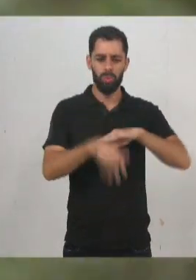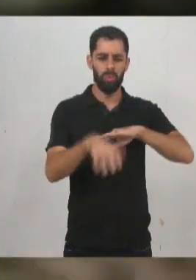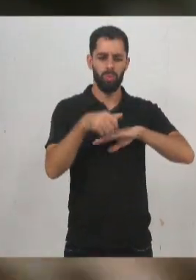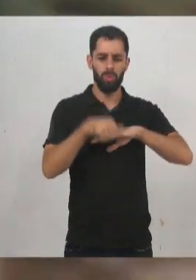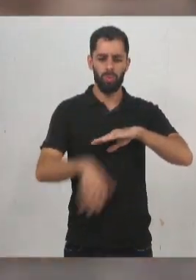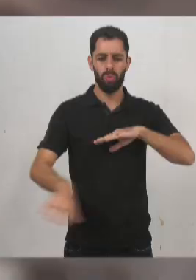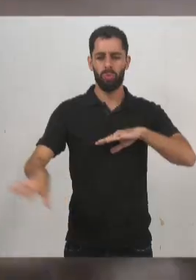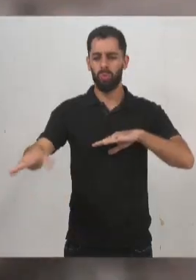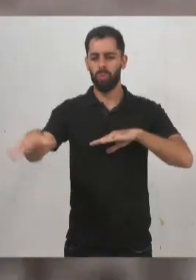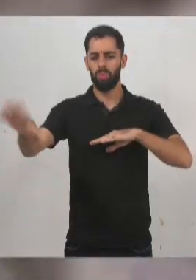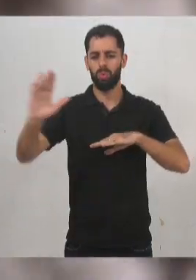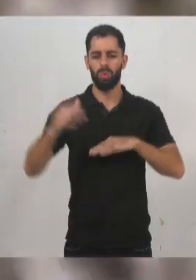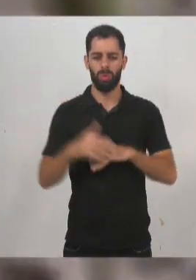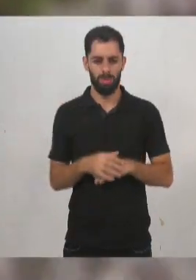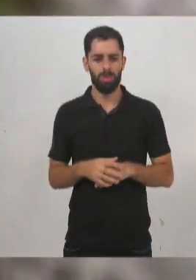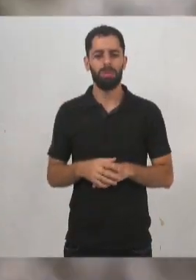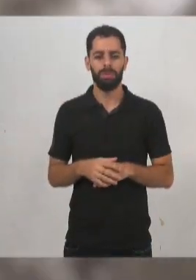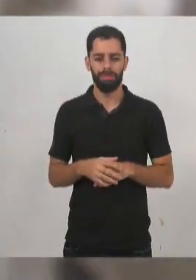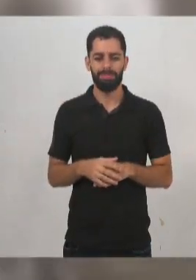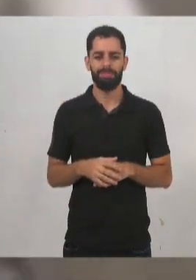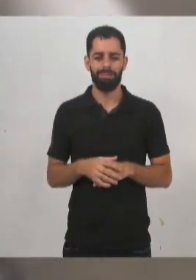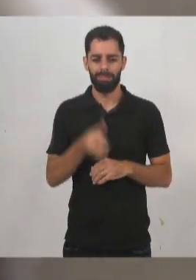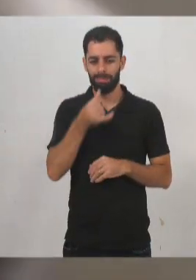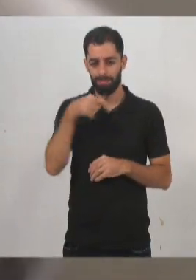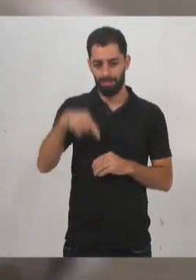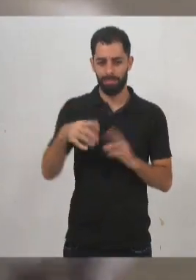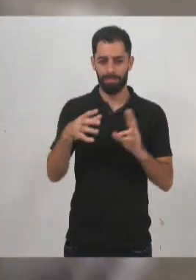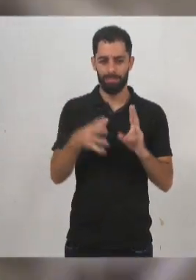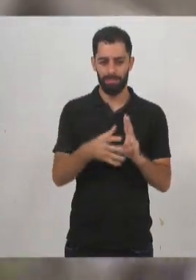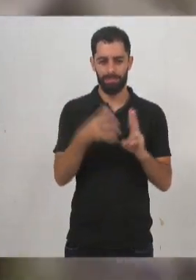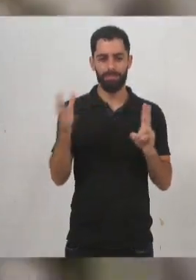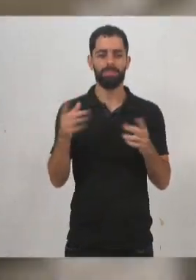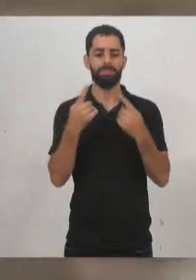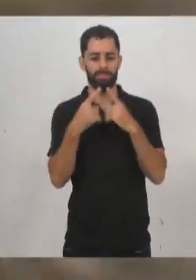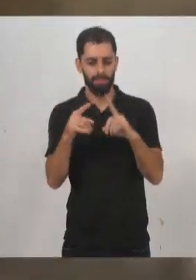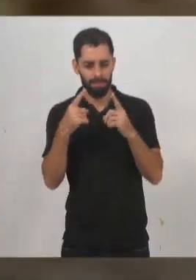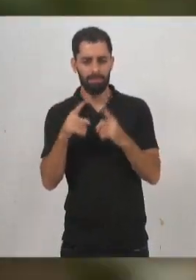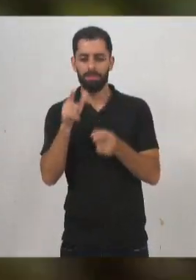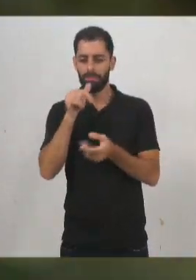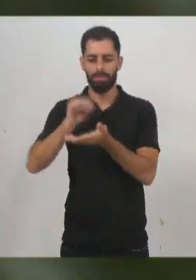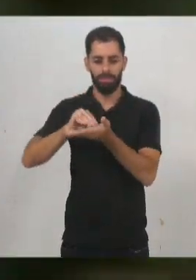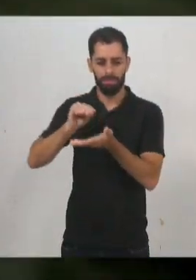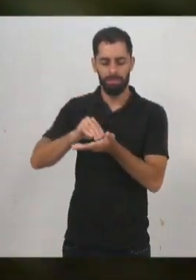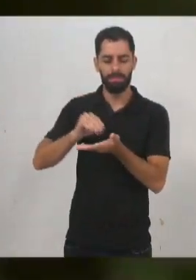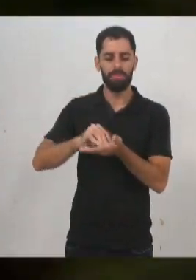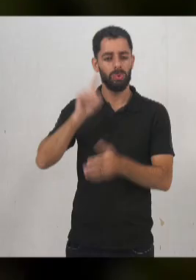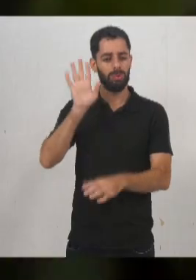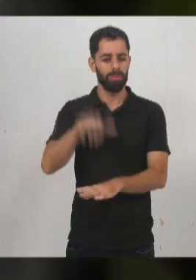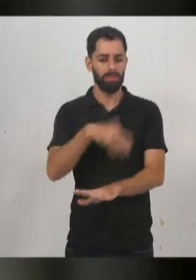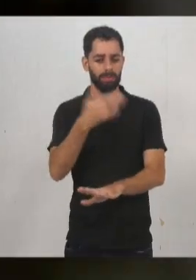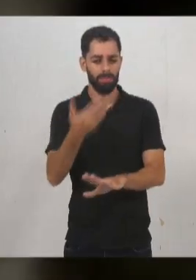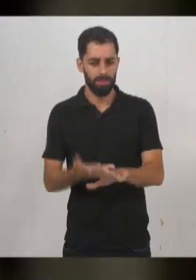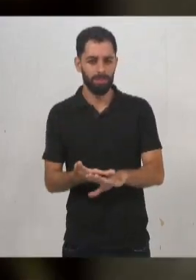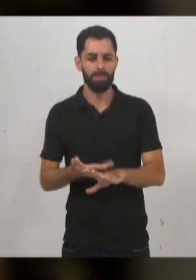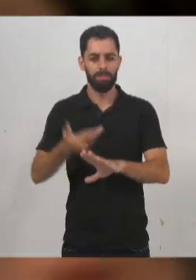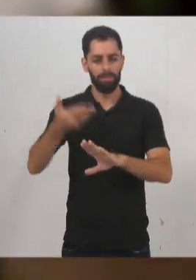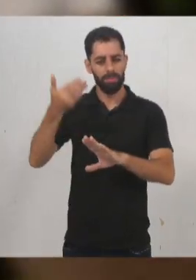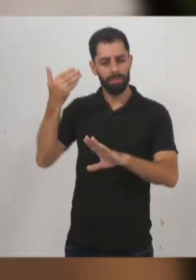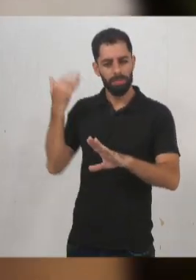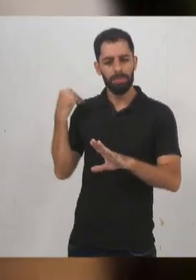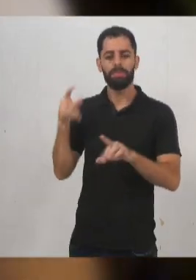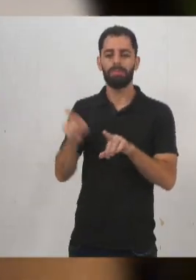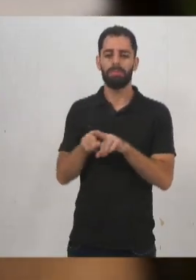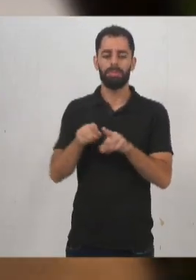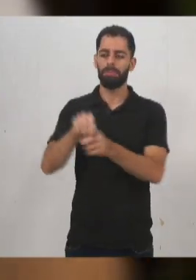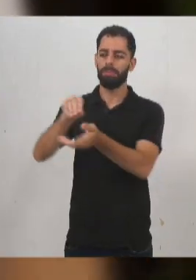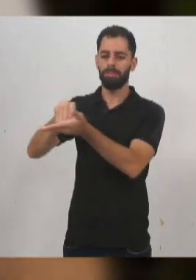correndo pela rua FRM bxo aqui na velha grande várias reclamações de falta de água inclusive Hoje durante o dia nos últimos dias falta